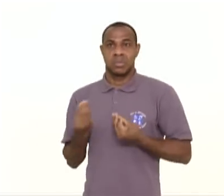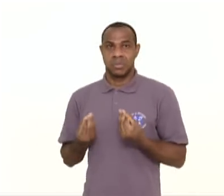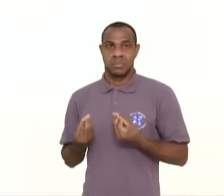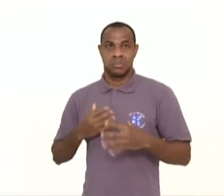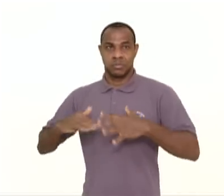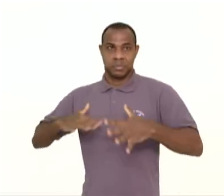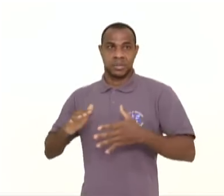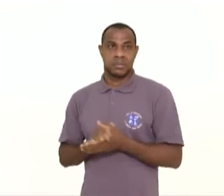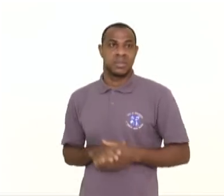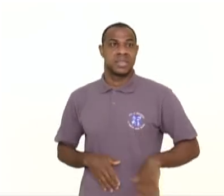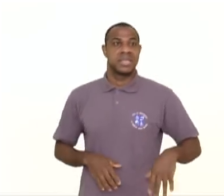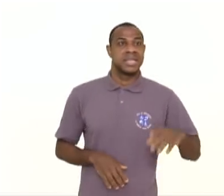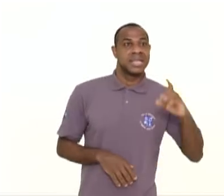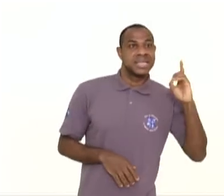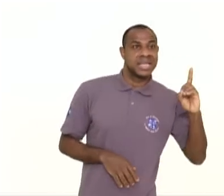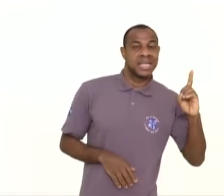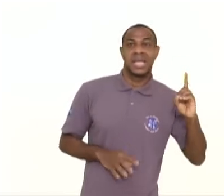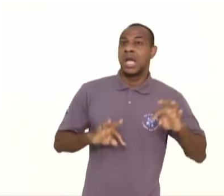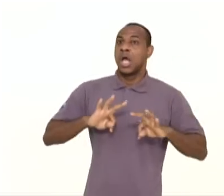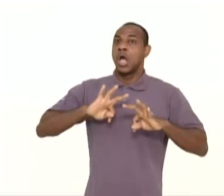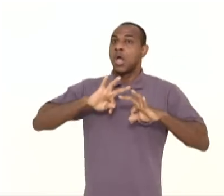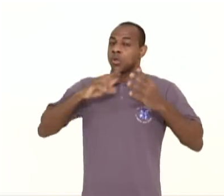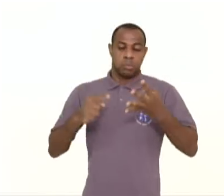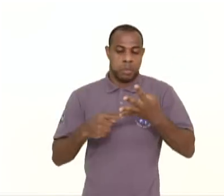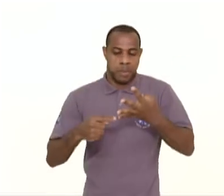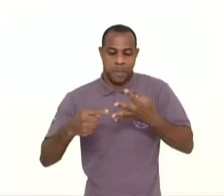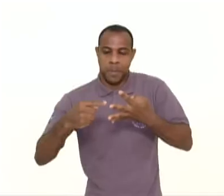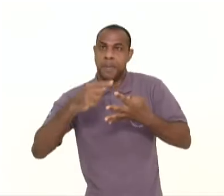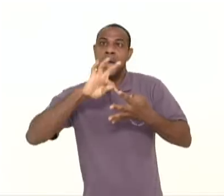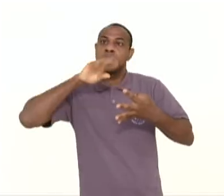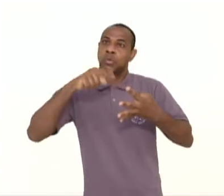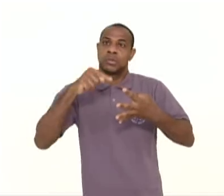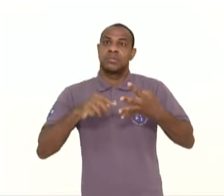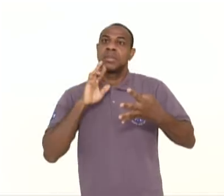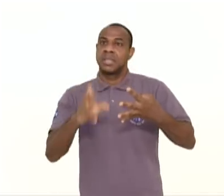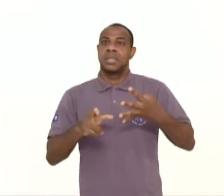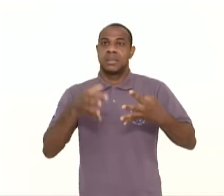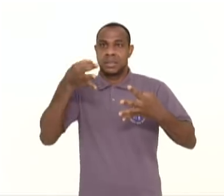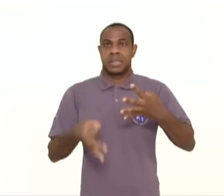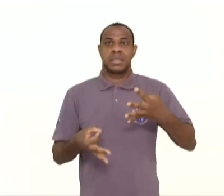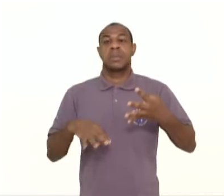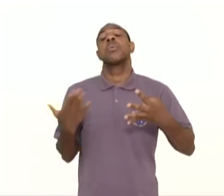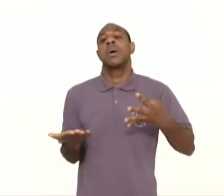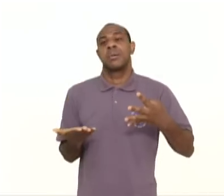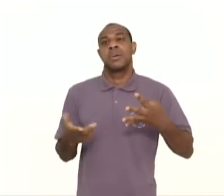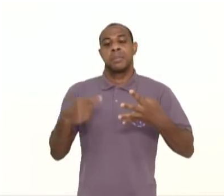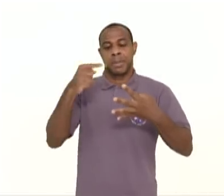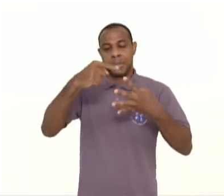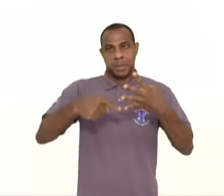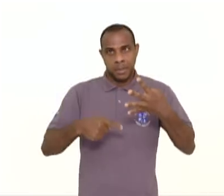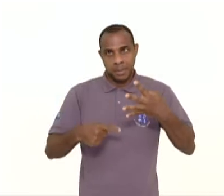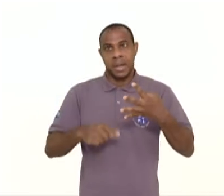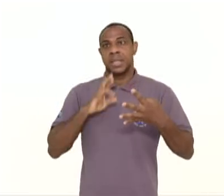corretas. Lê com calma, revê os conceitos, marca a resposta correta, já voltamos com a correção desta atividade.